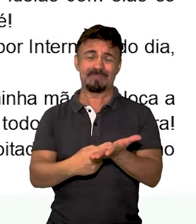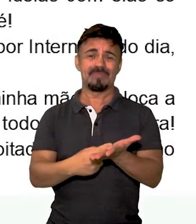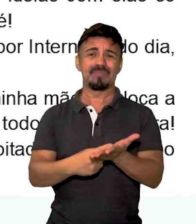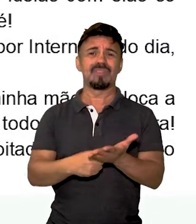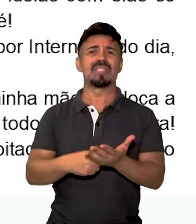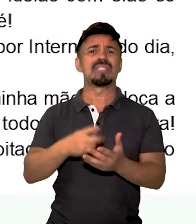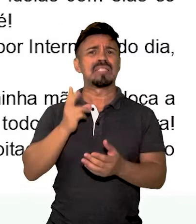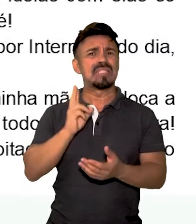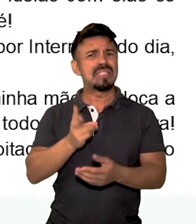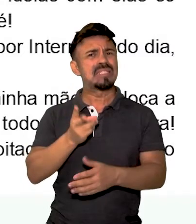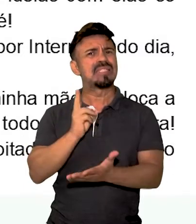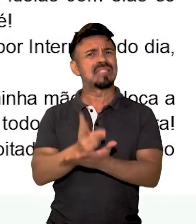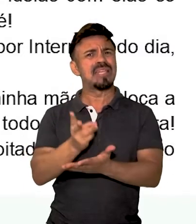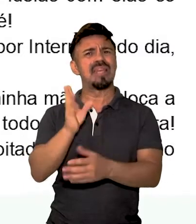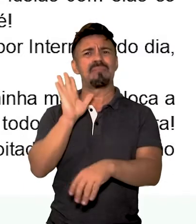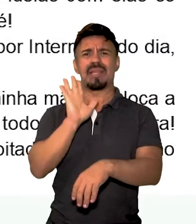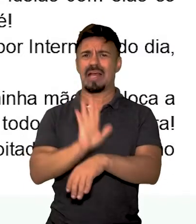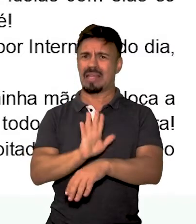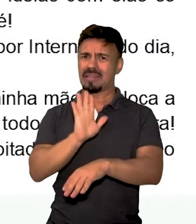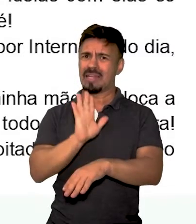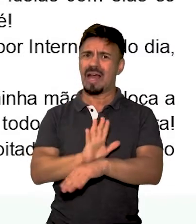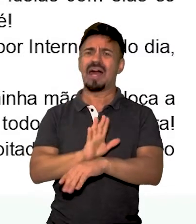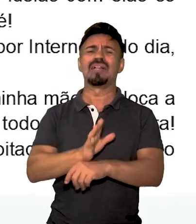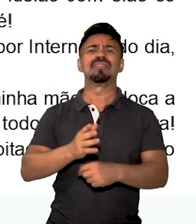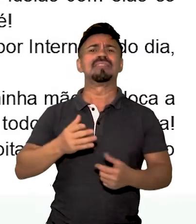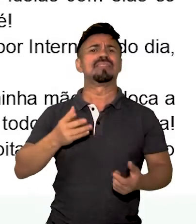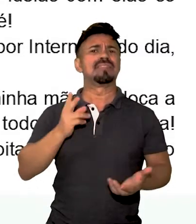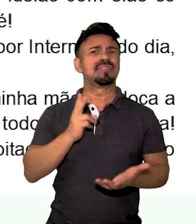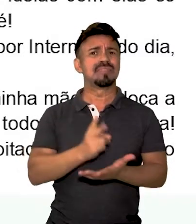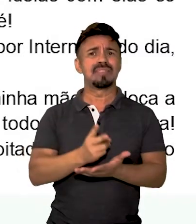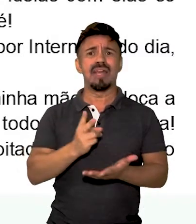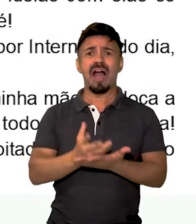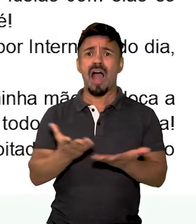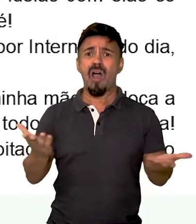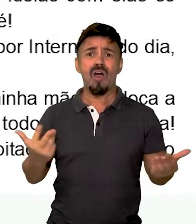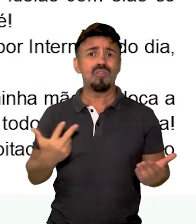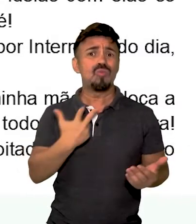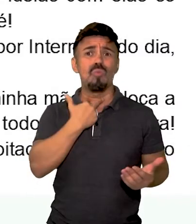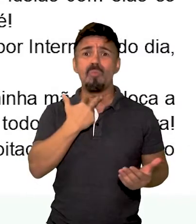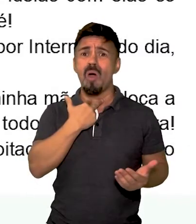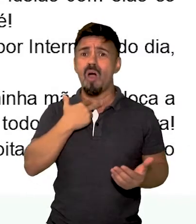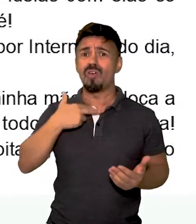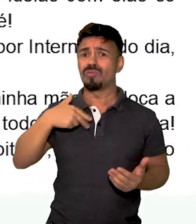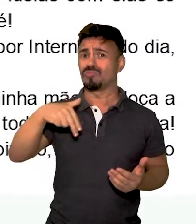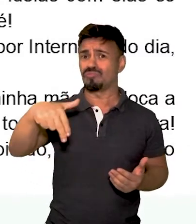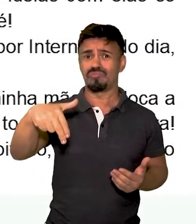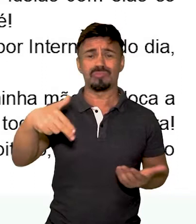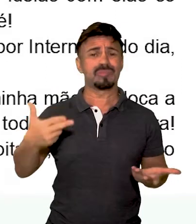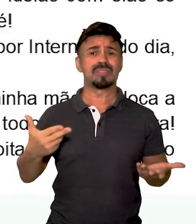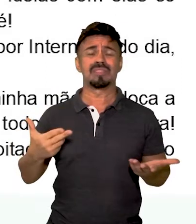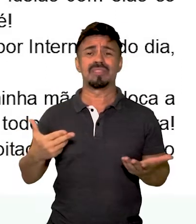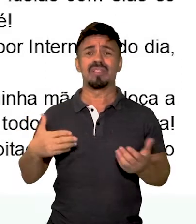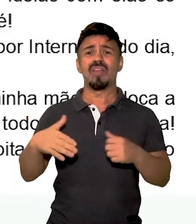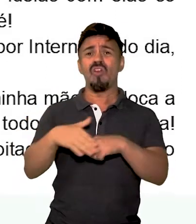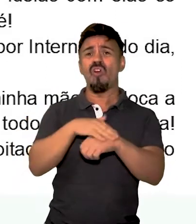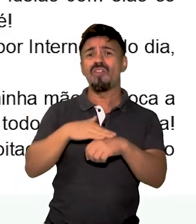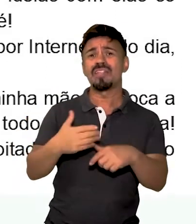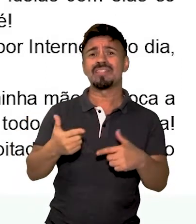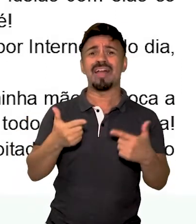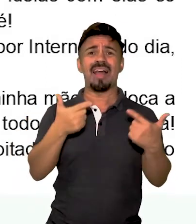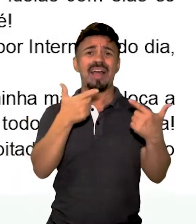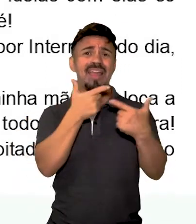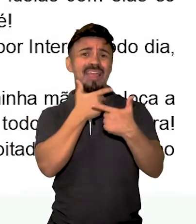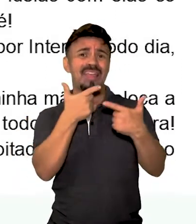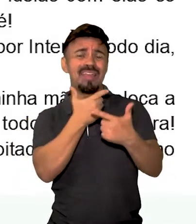as tardes era assim. E era agora não posso sair. Conversar e rir com a minha